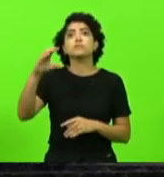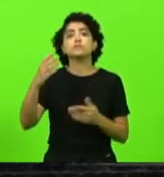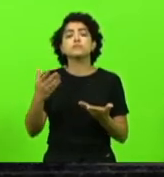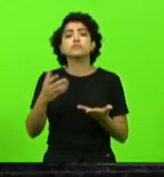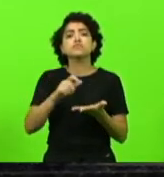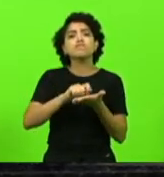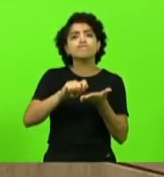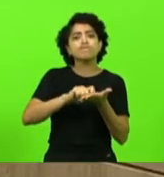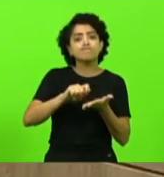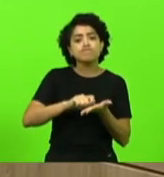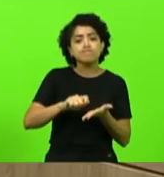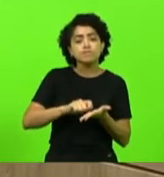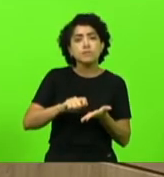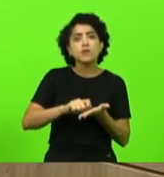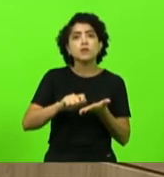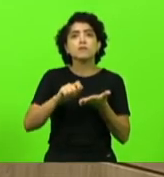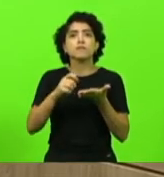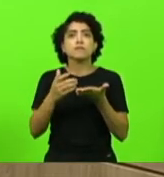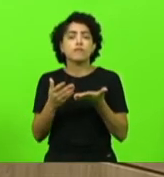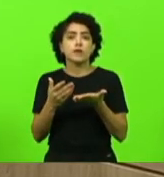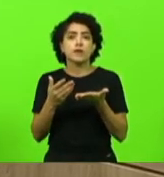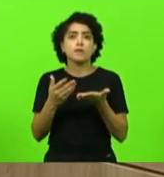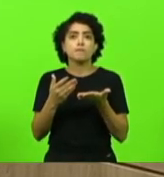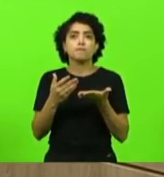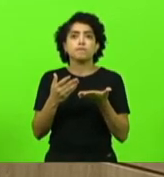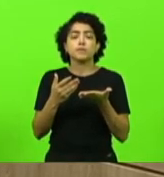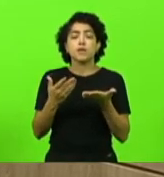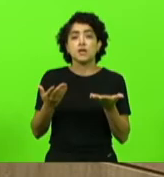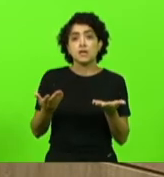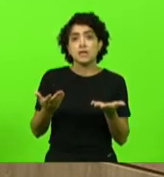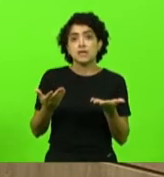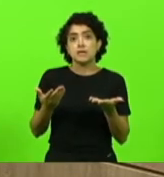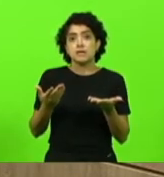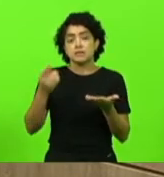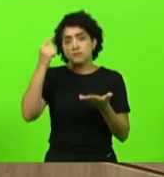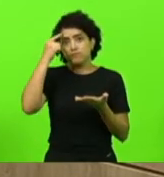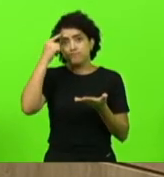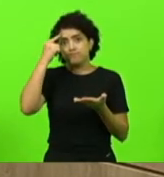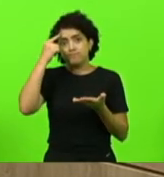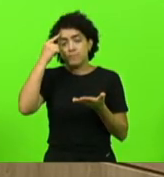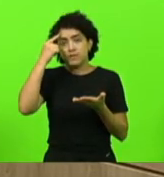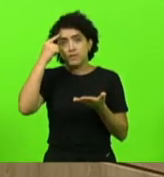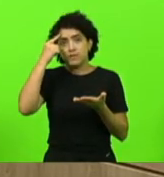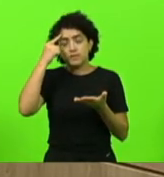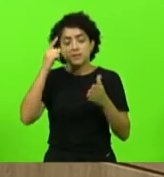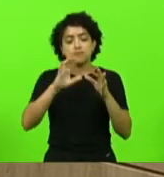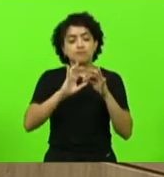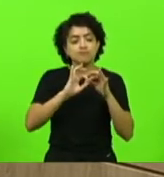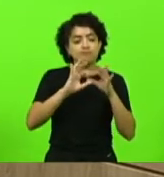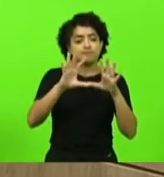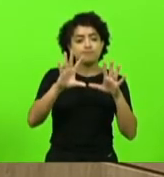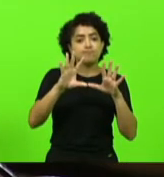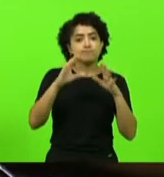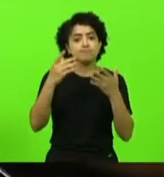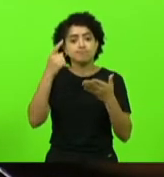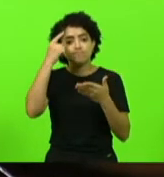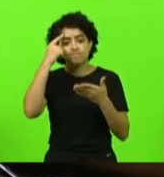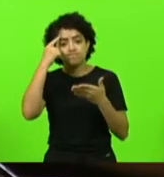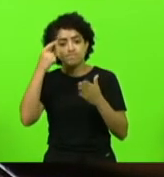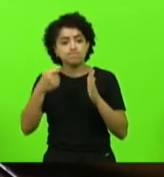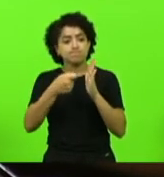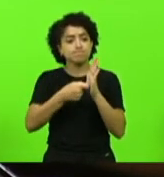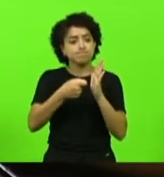algumas palavras, porque sempre que nós pensamos na liberdade, na luta pela